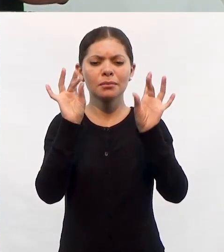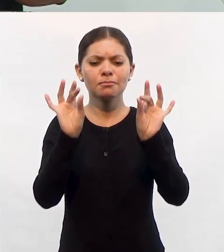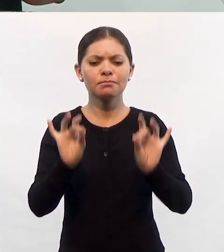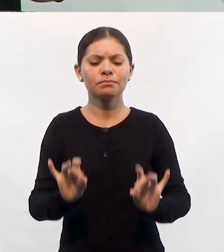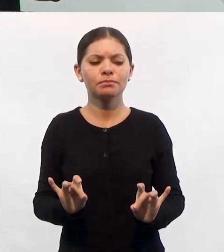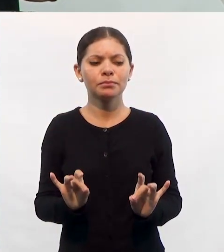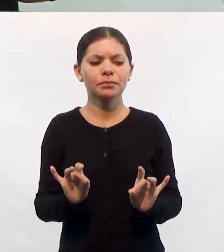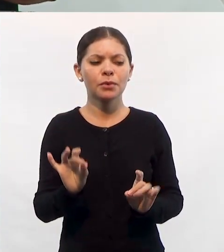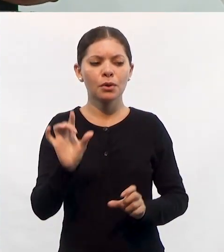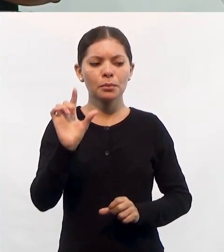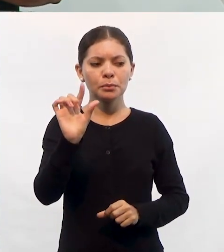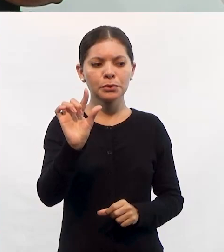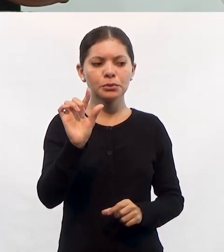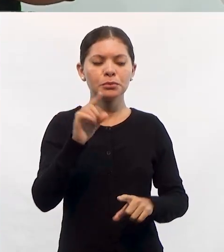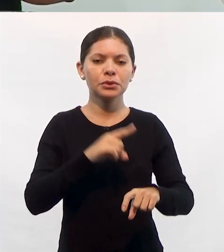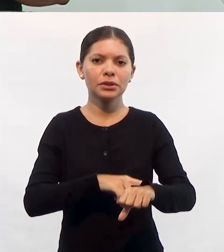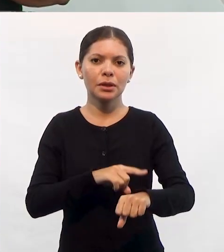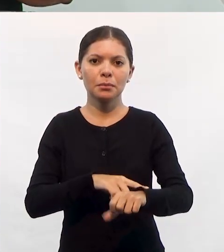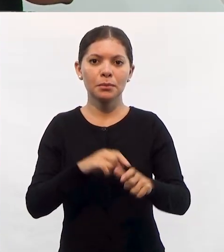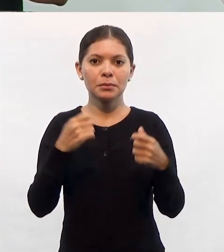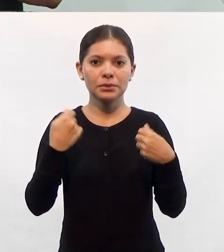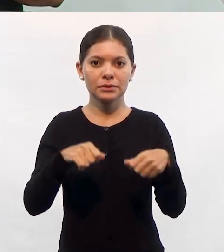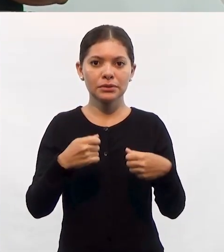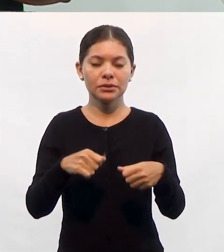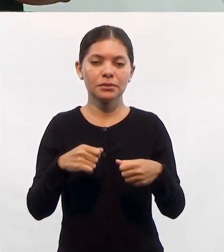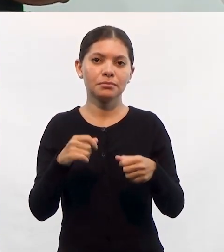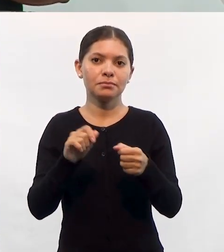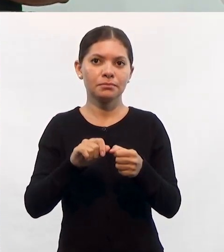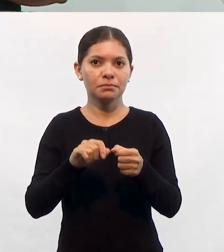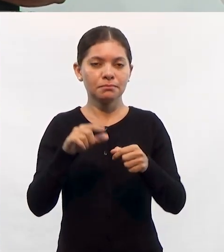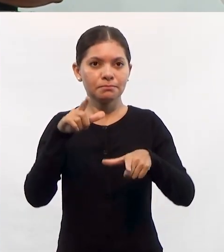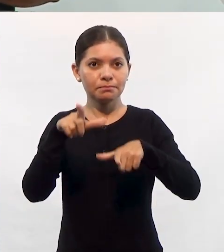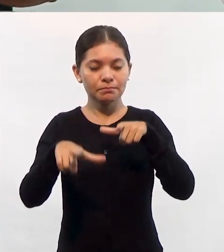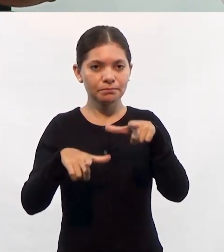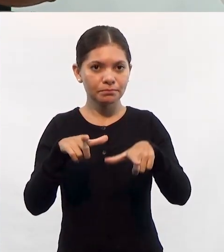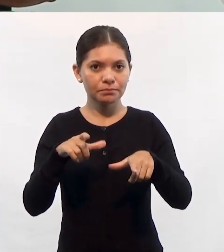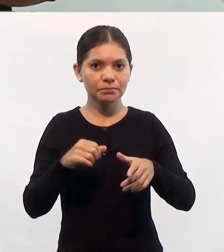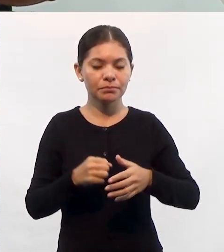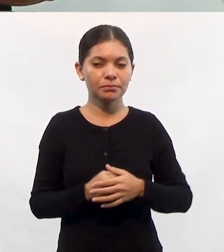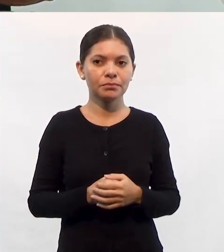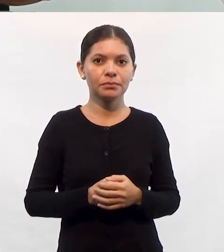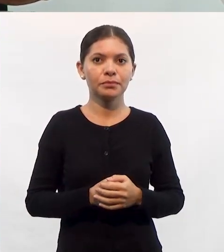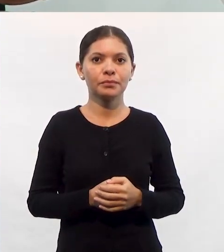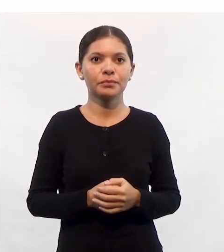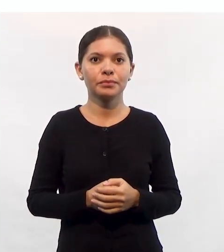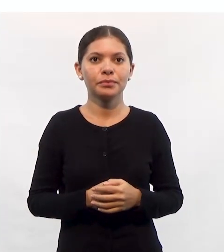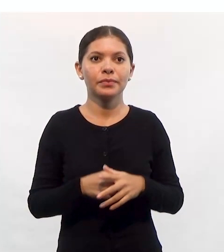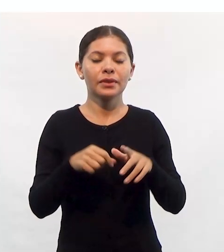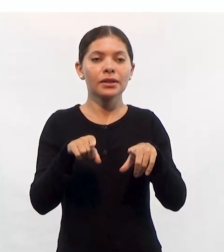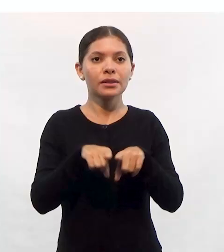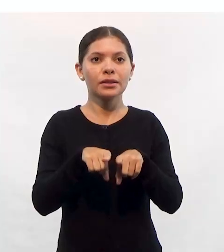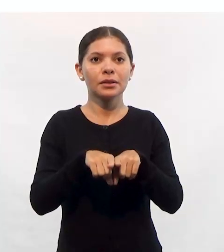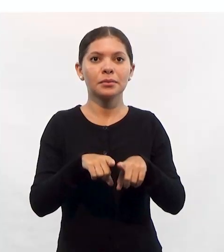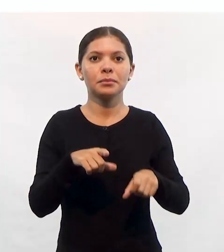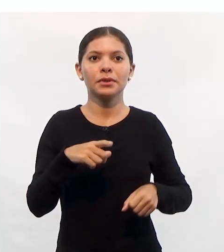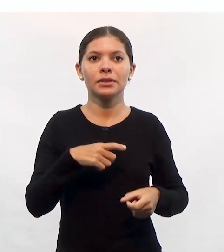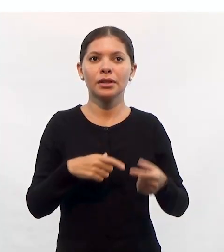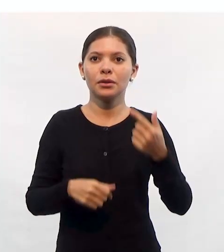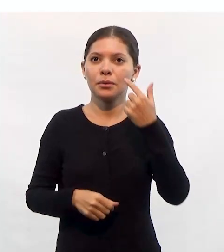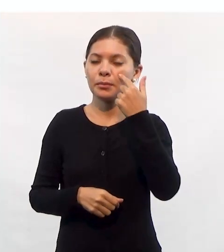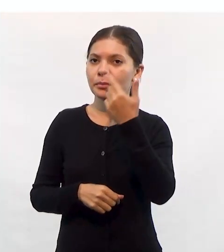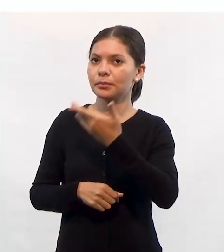o mínimo de tempo necessário para se realizar uma atividade nós temos também